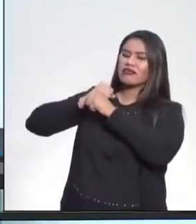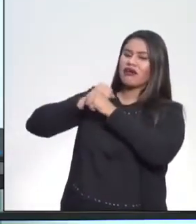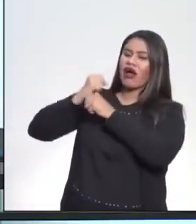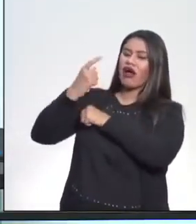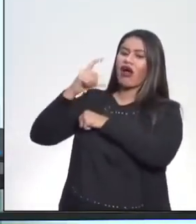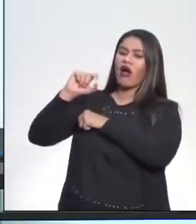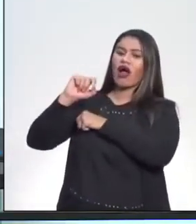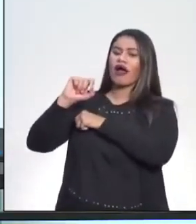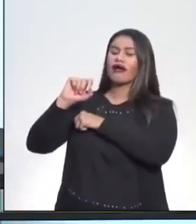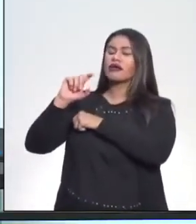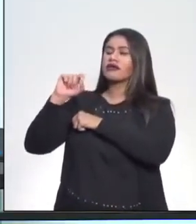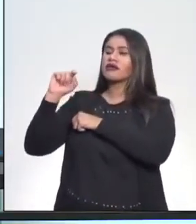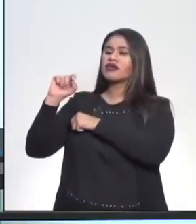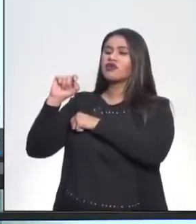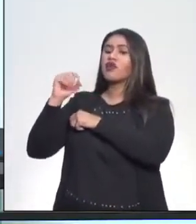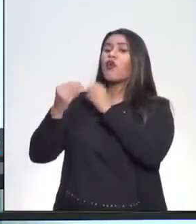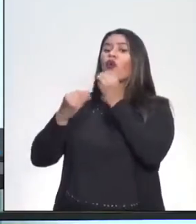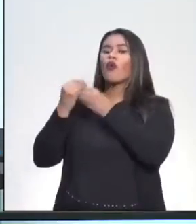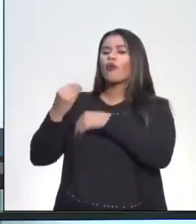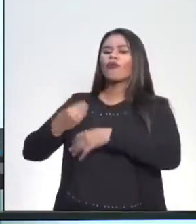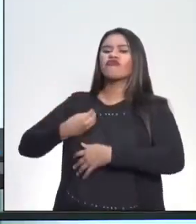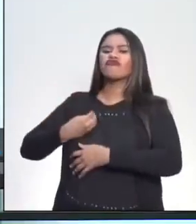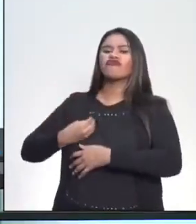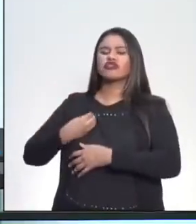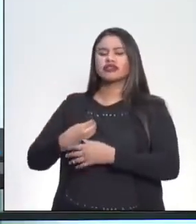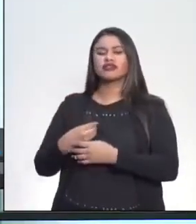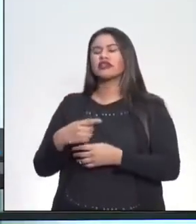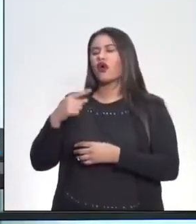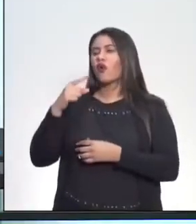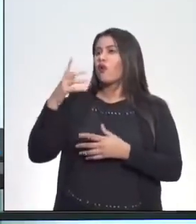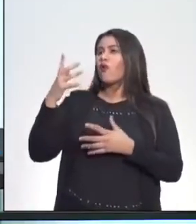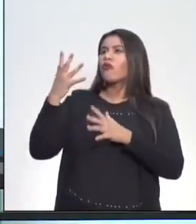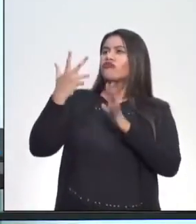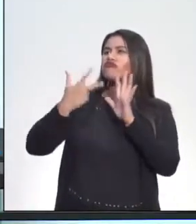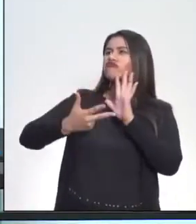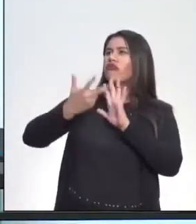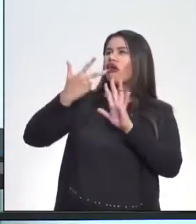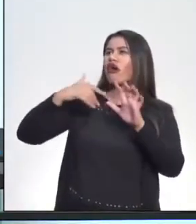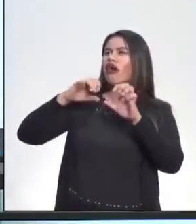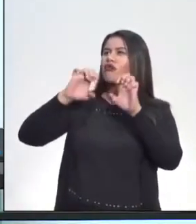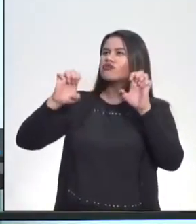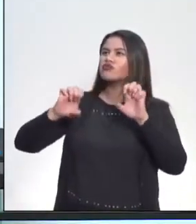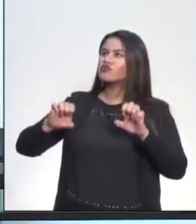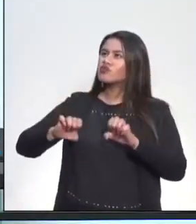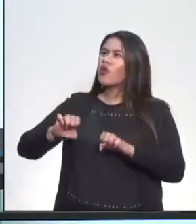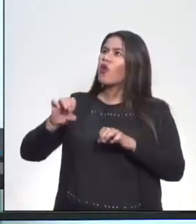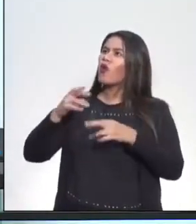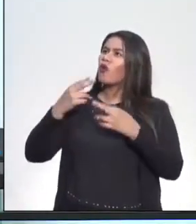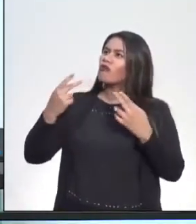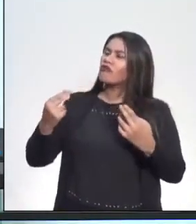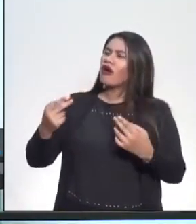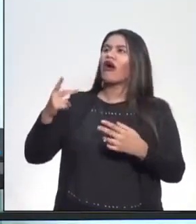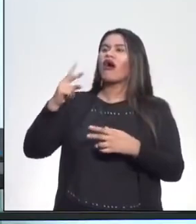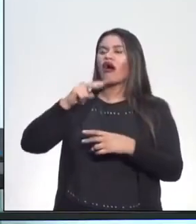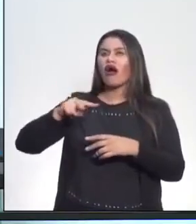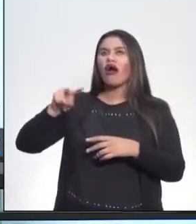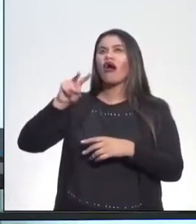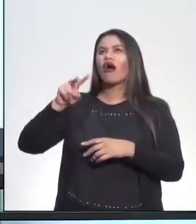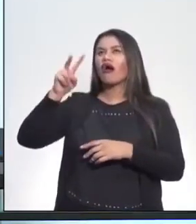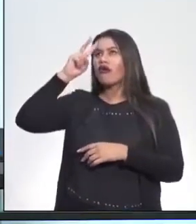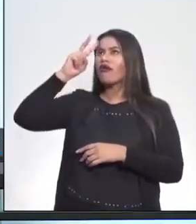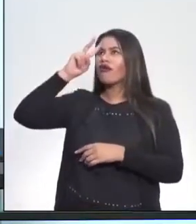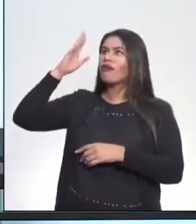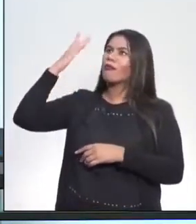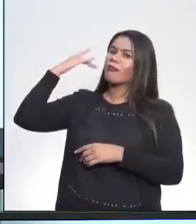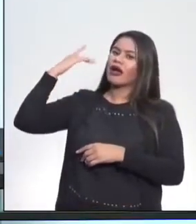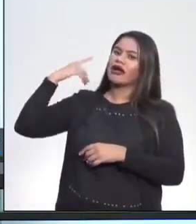Tá? Então, um pouco dos traços das linhas arquitetônicas daquele prédio podem nos dar uma dimensão, uma ideia de como era viver naquela